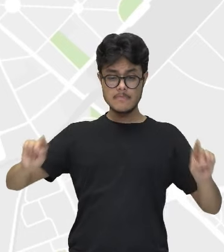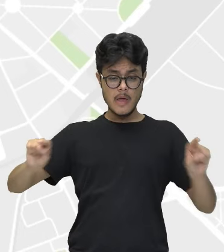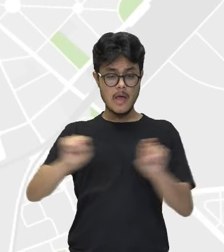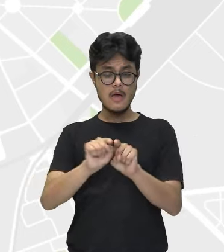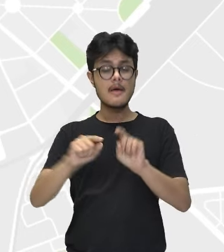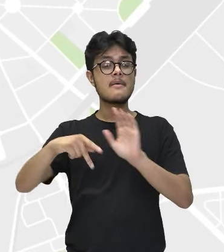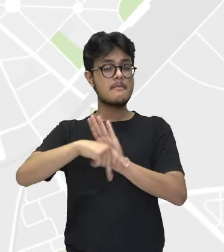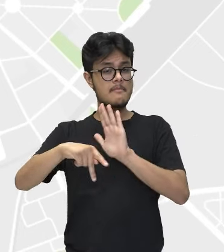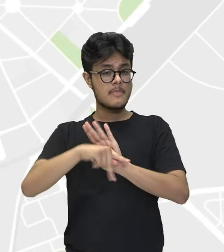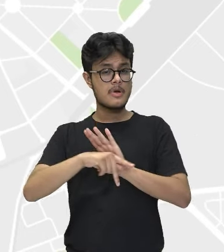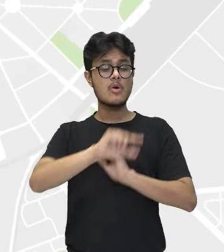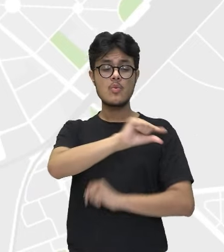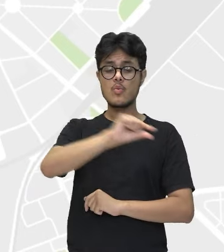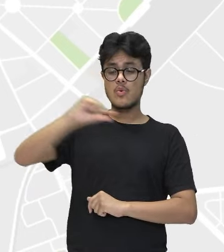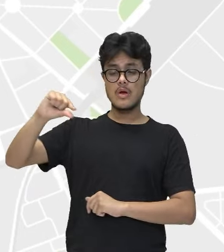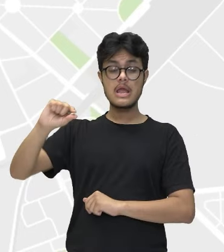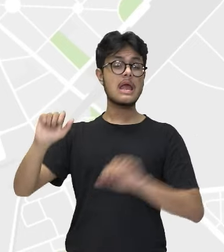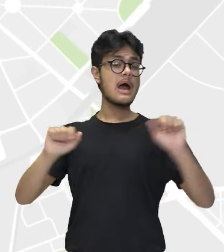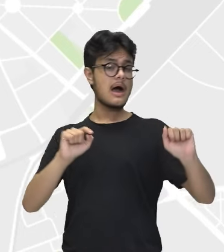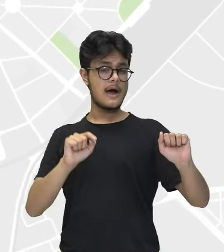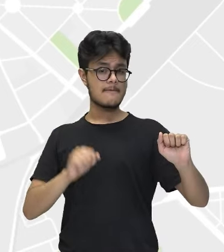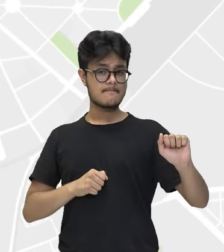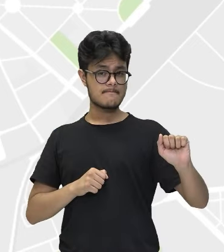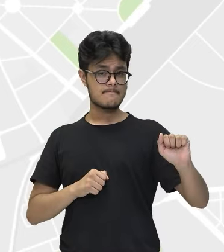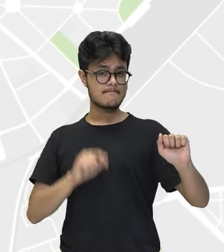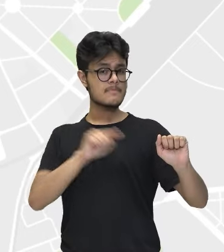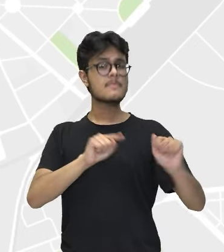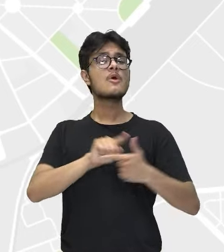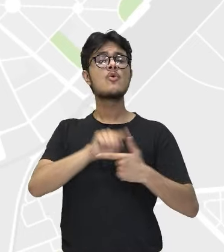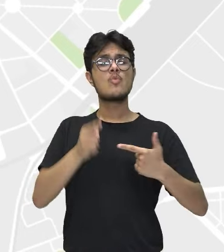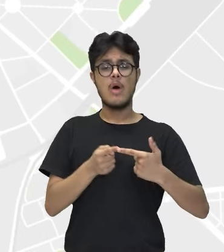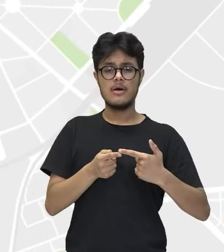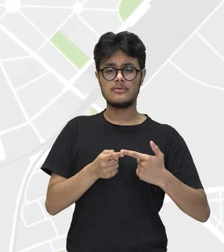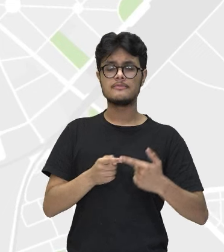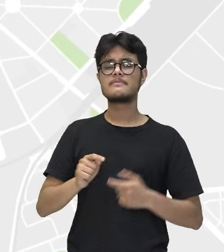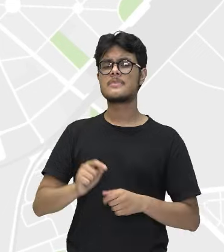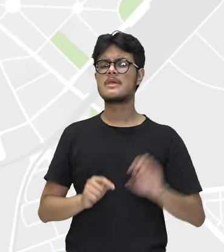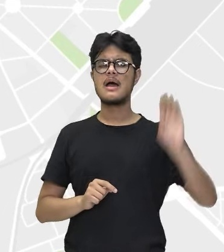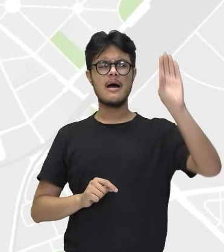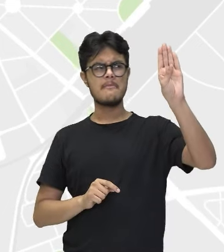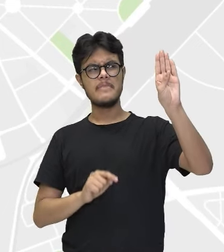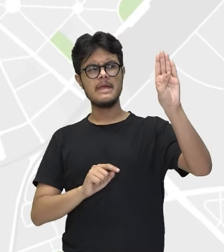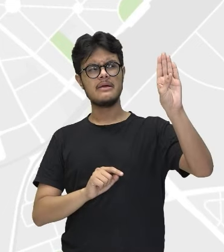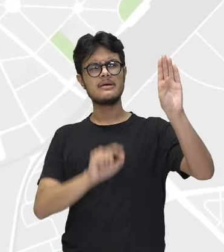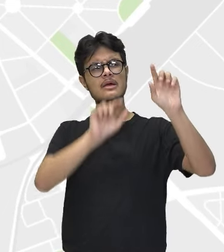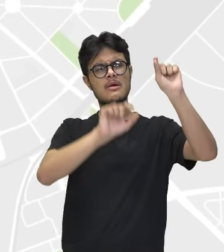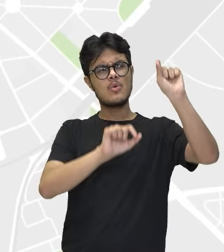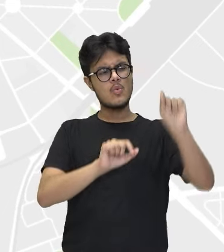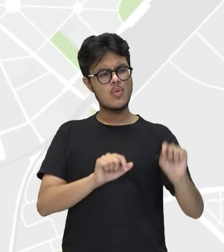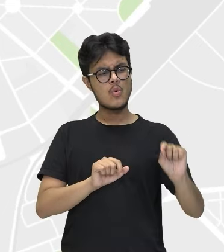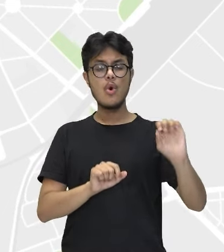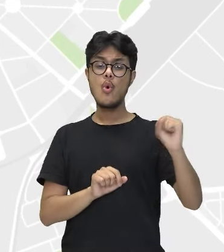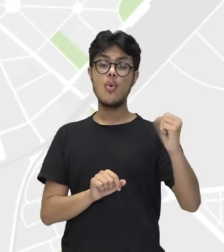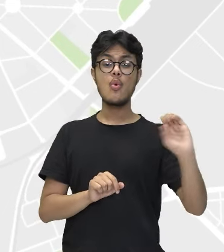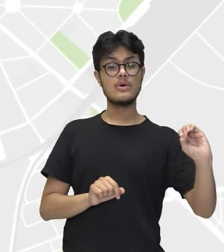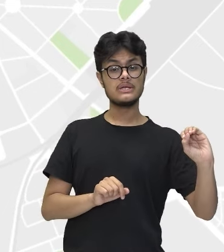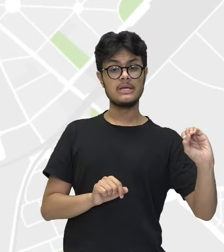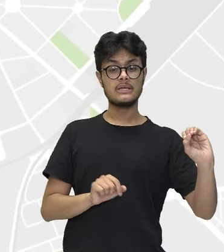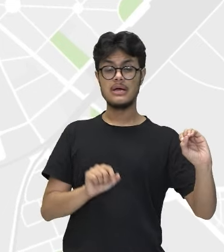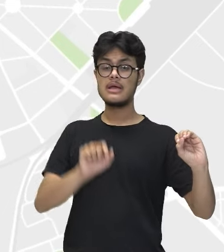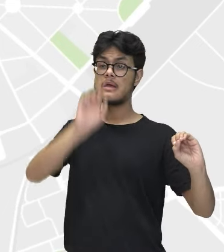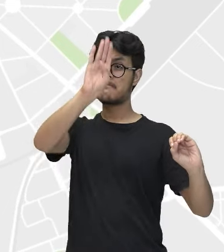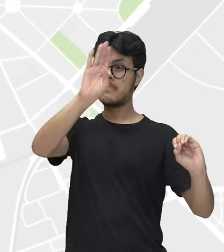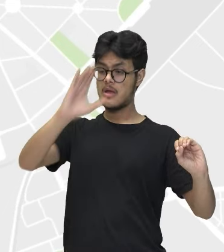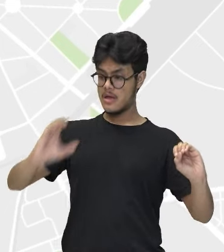e o ângulo reto está em A. A estrada AB tem 80 km e a estrada BC